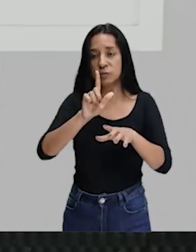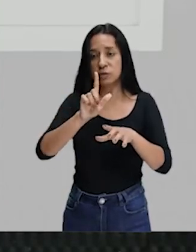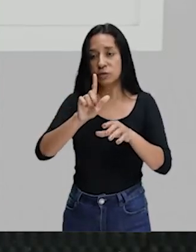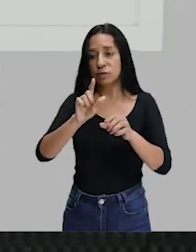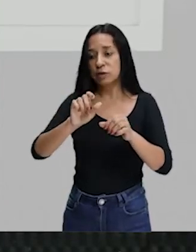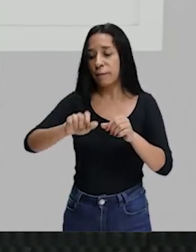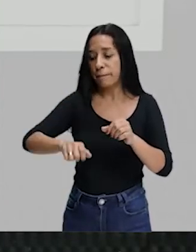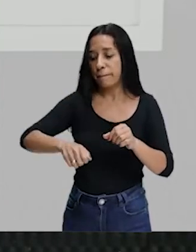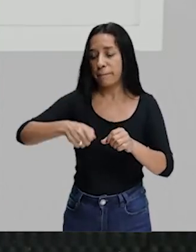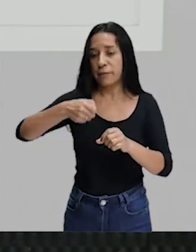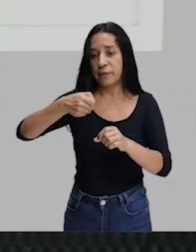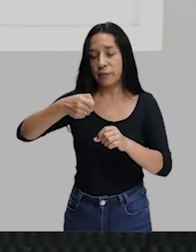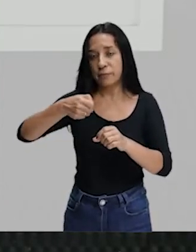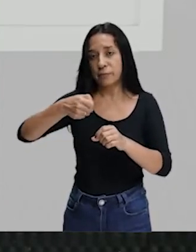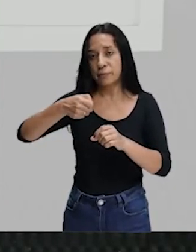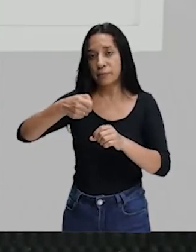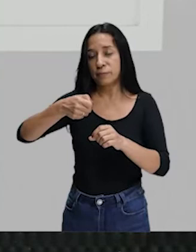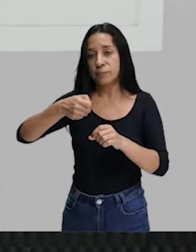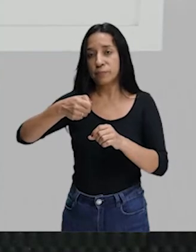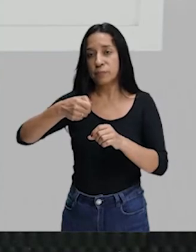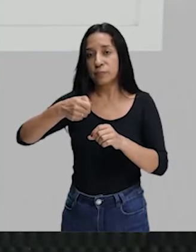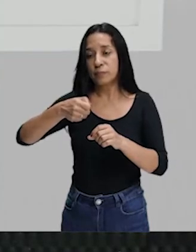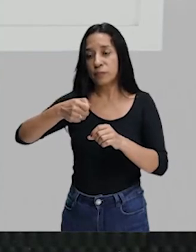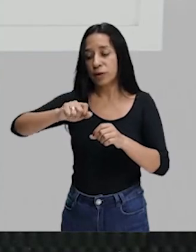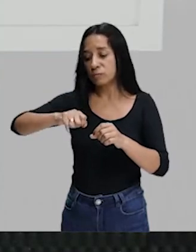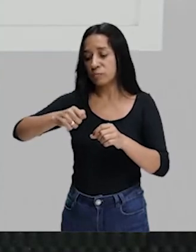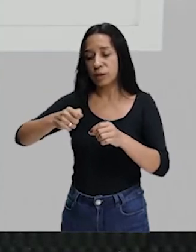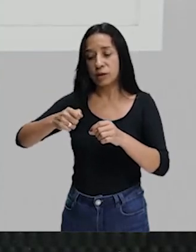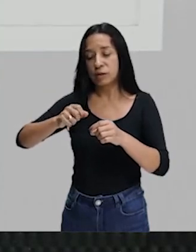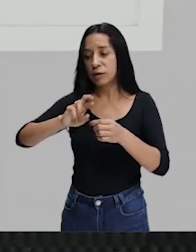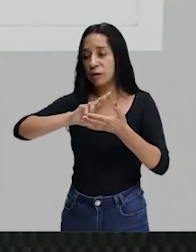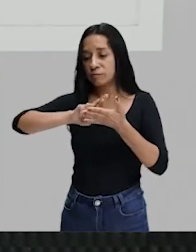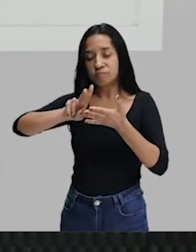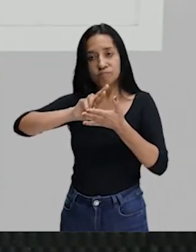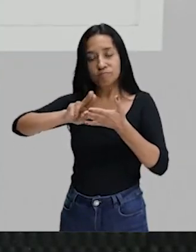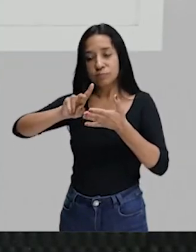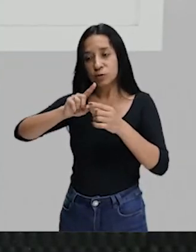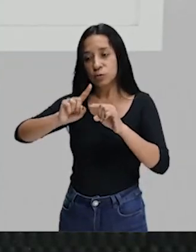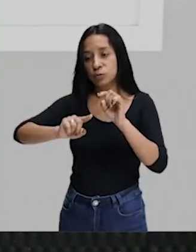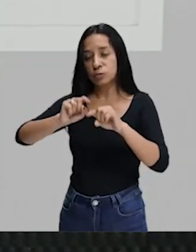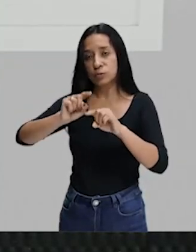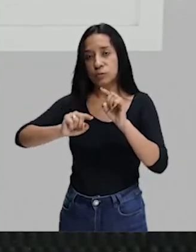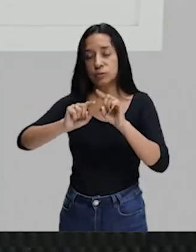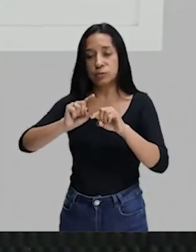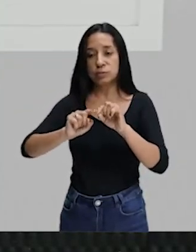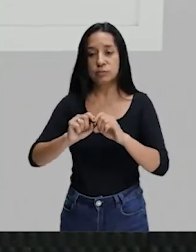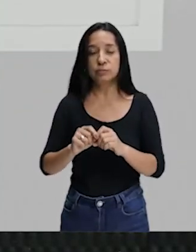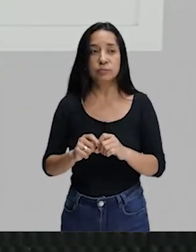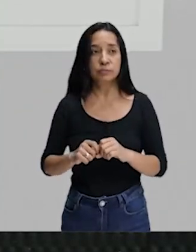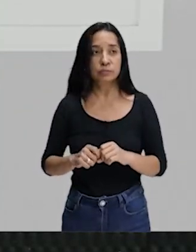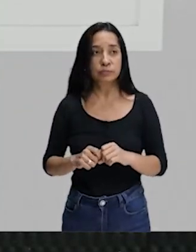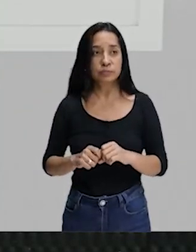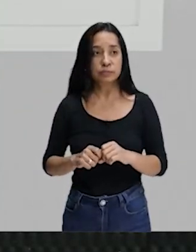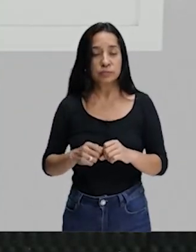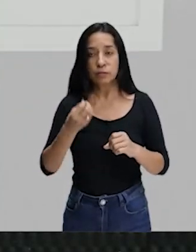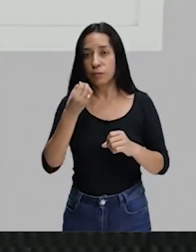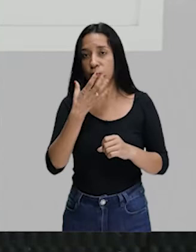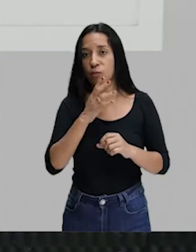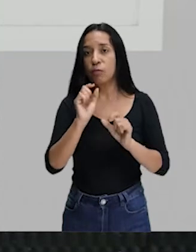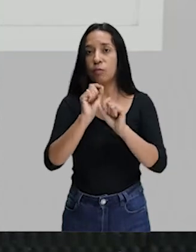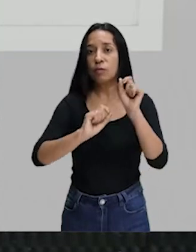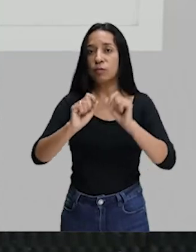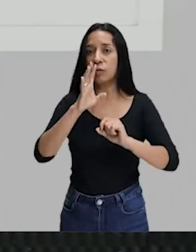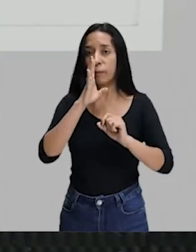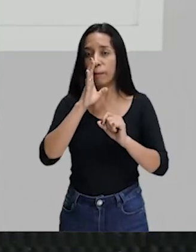manusear. Ok? Então coloca-se o plástico ou a madeira, que são materiais isolantes. Tá certo? Bom, o que nós